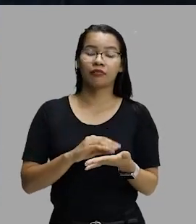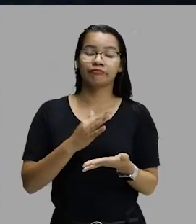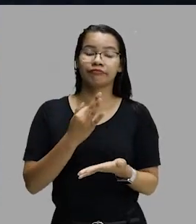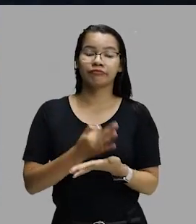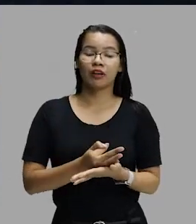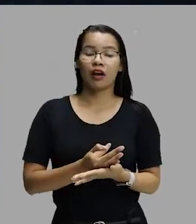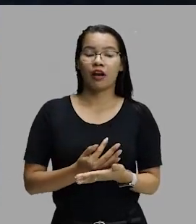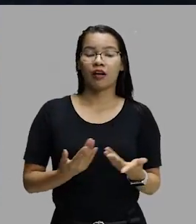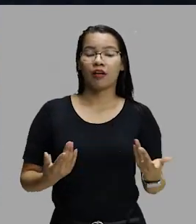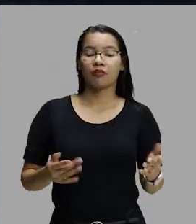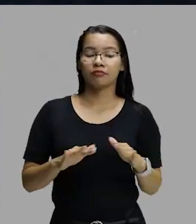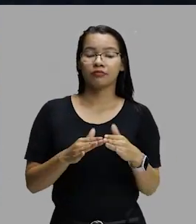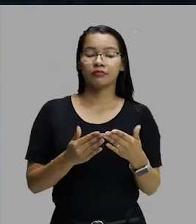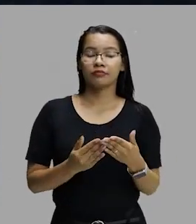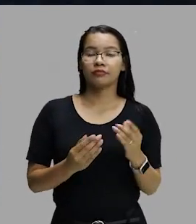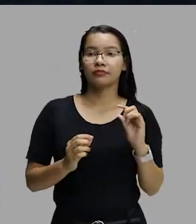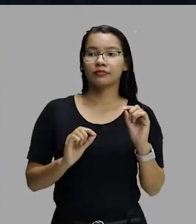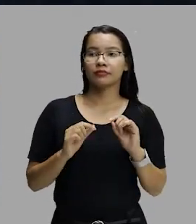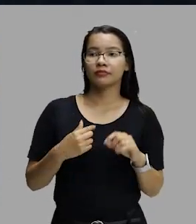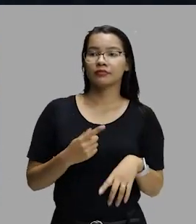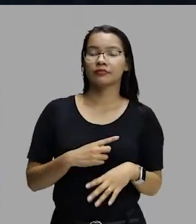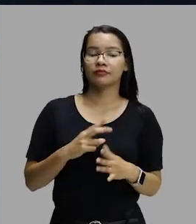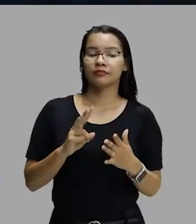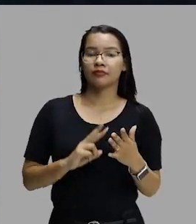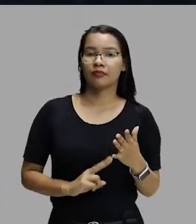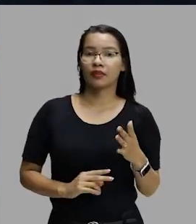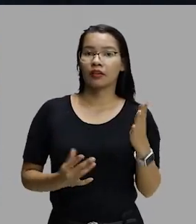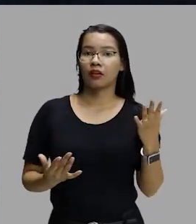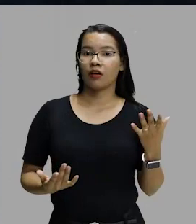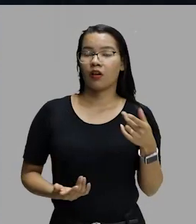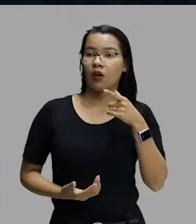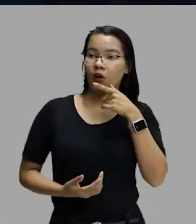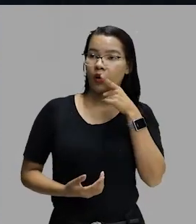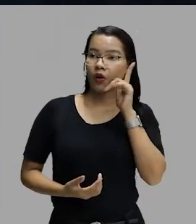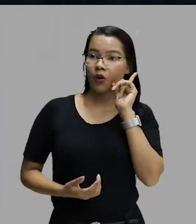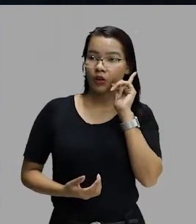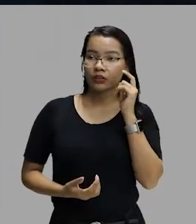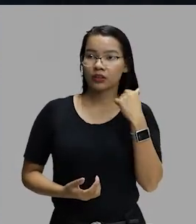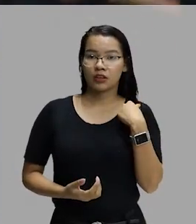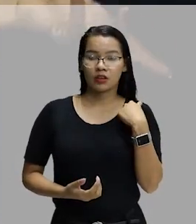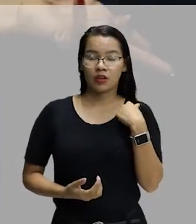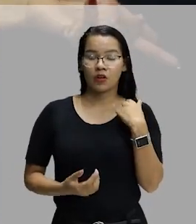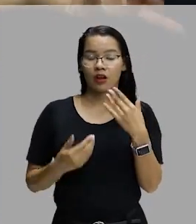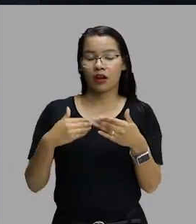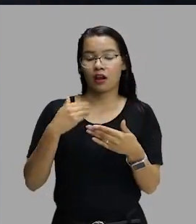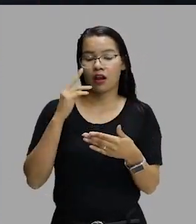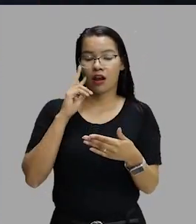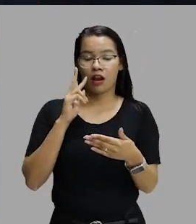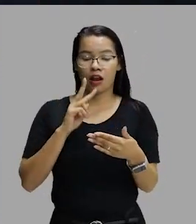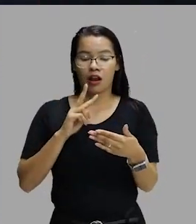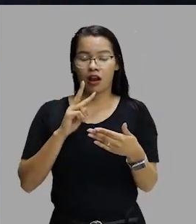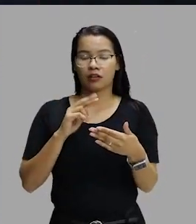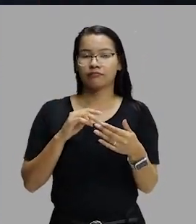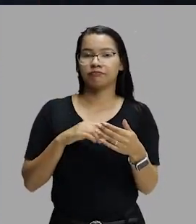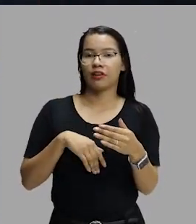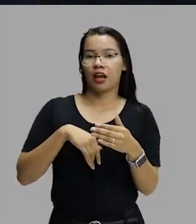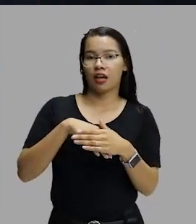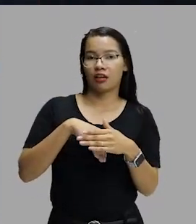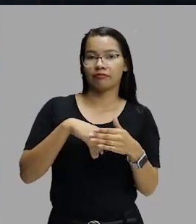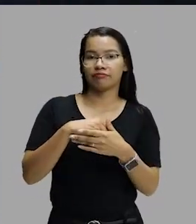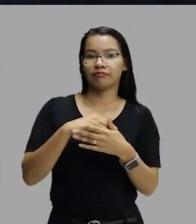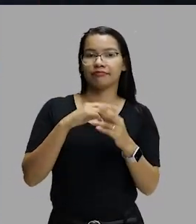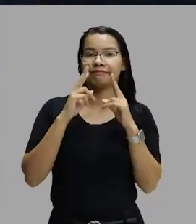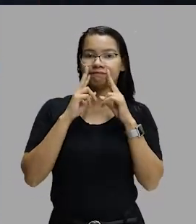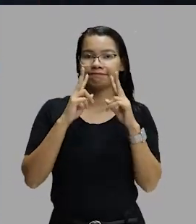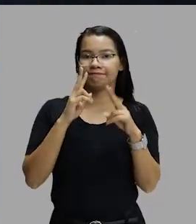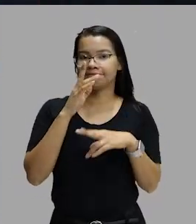jogo da partida de ontem, não vou nem falar qual, mas ontem eu assisti um jogo que eu posso fazer o resumo,